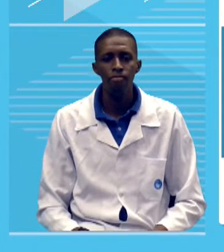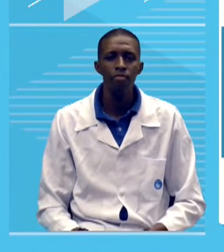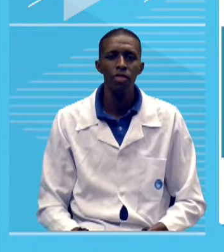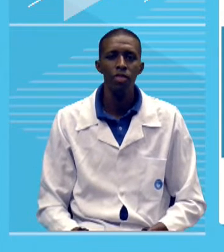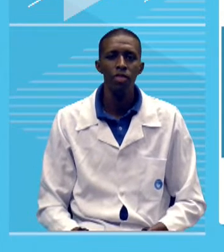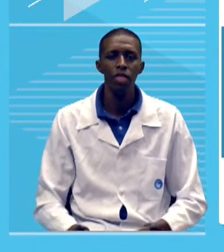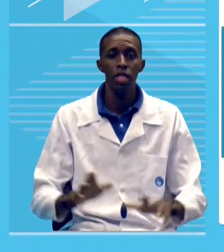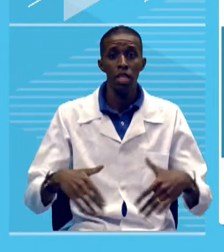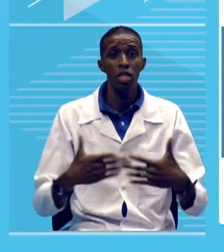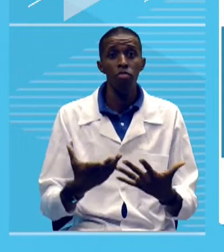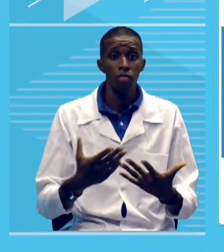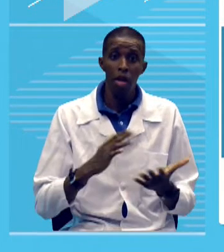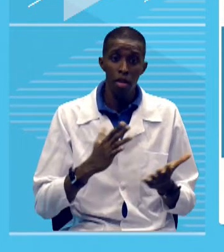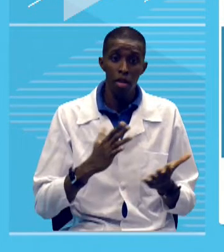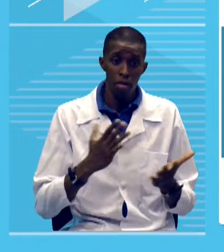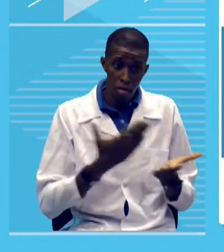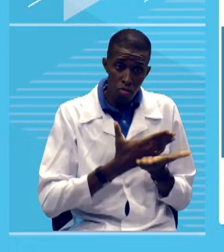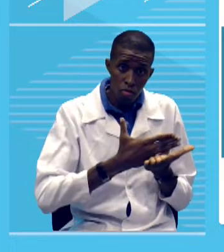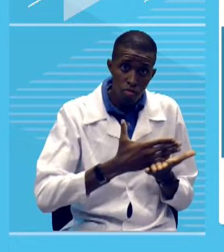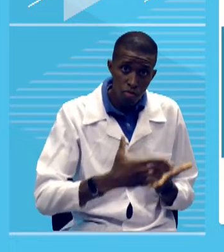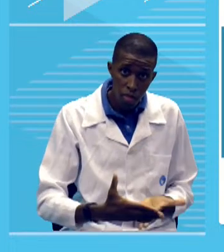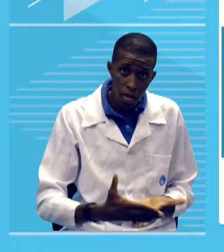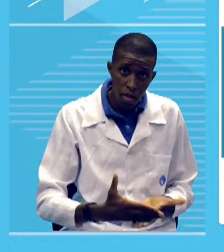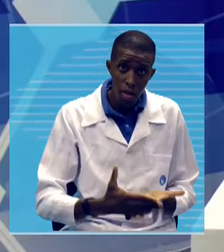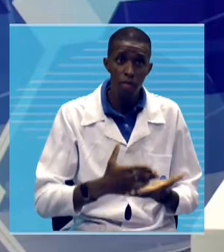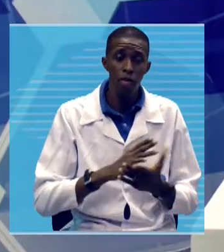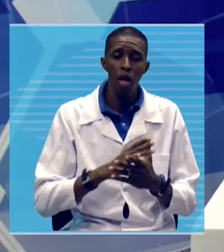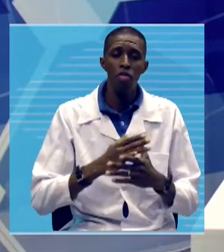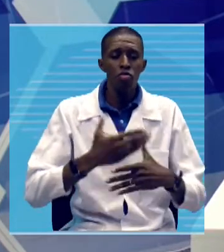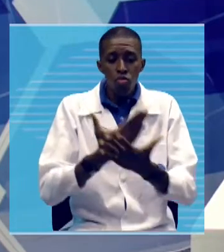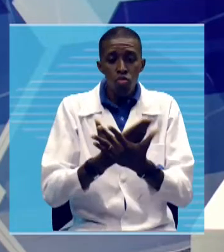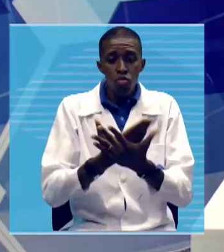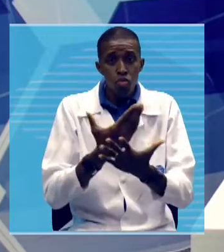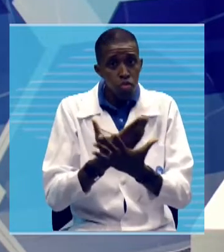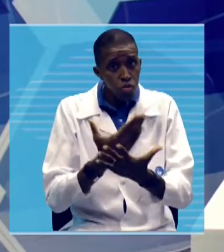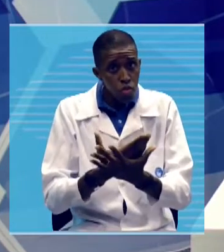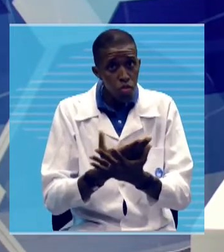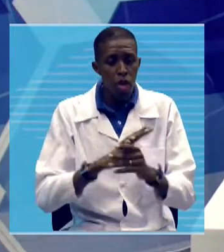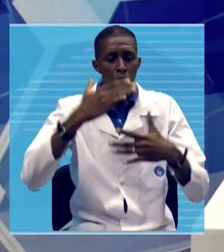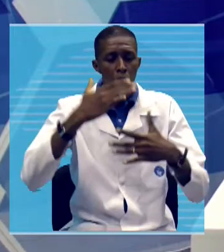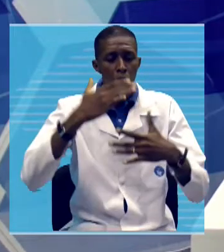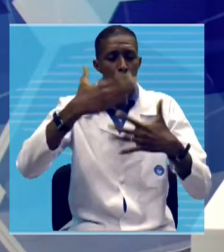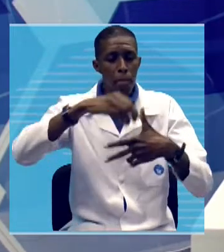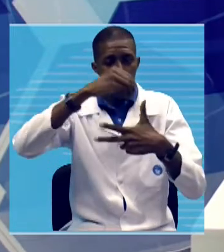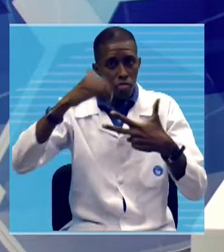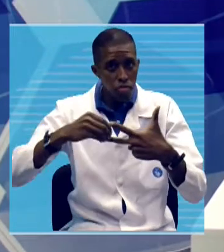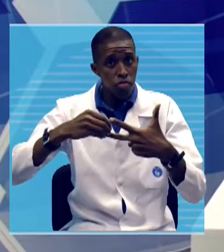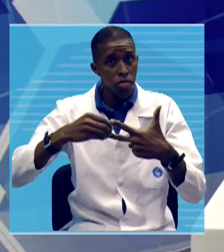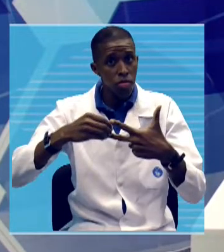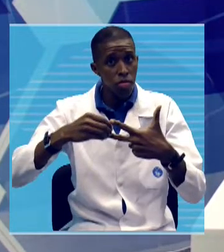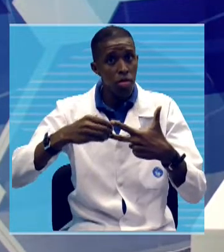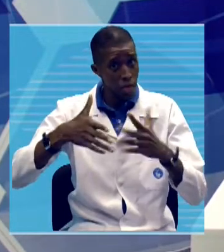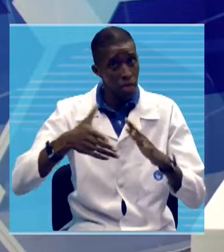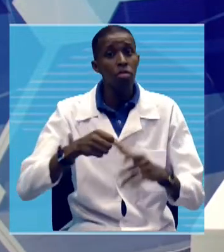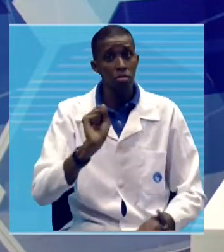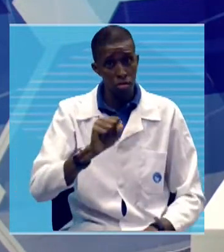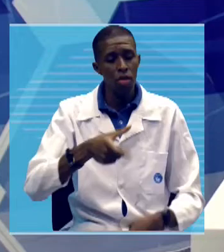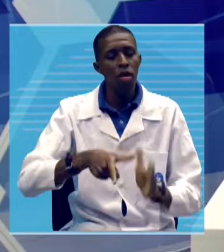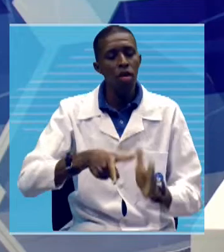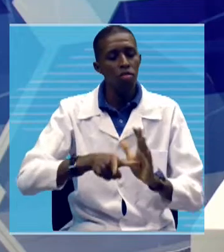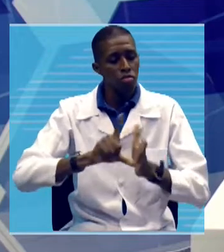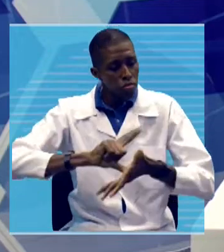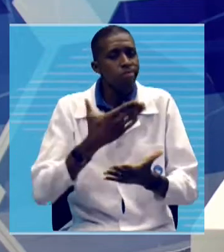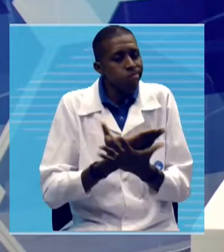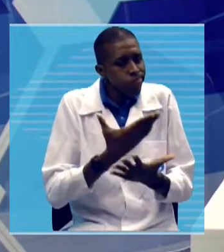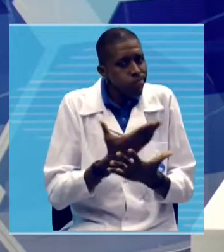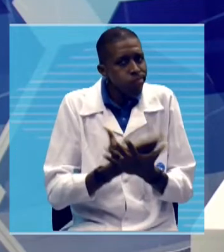uma média equipe de professores do canal educação Equipe técnica vai empresa também não é isso magnata você vai meu filho para Paulistana